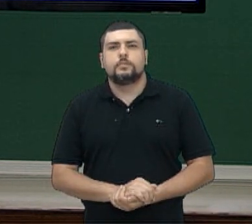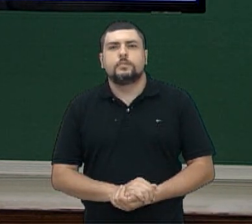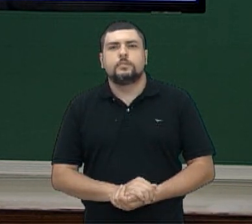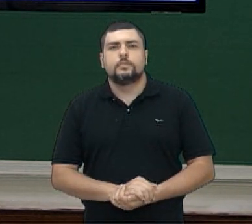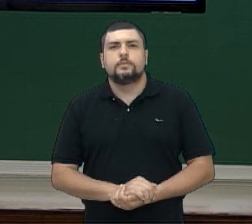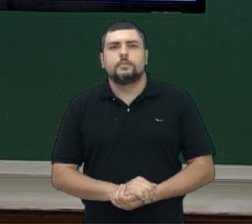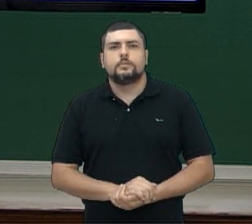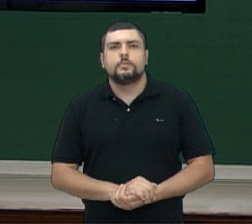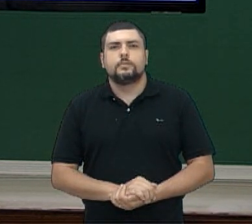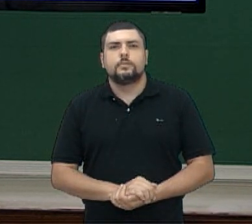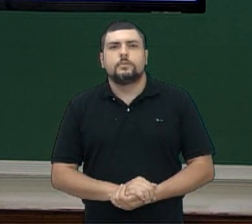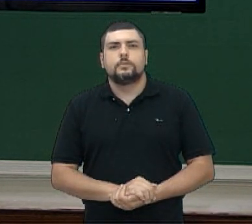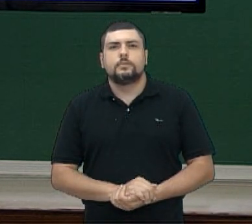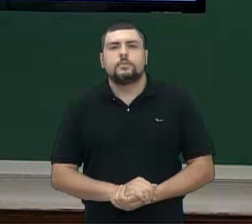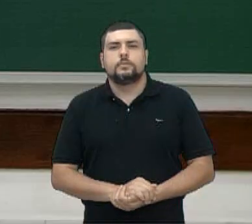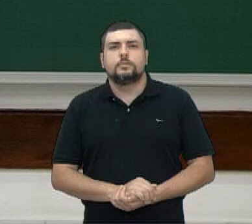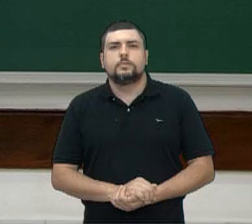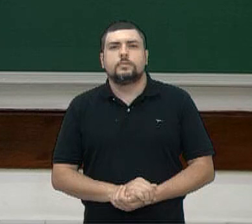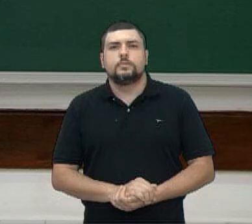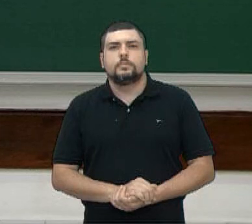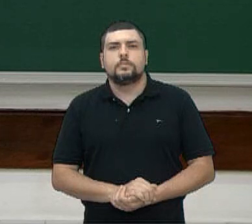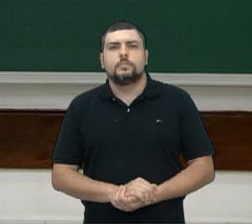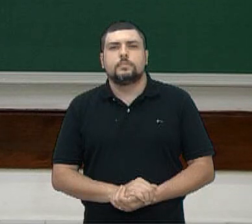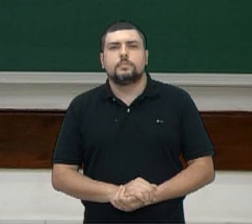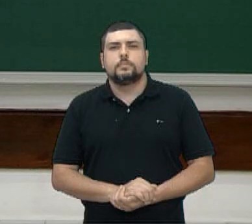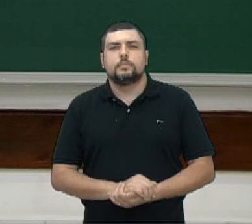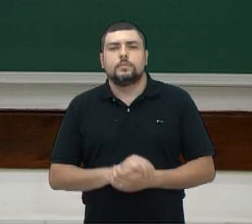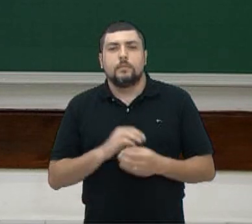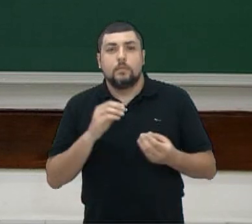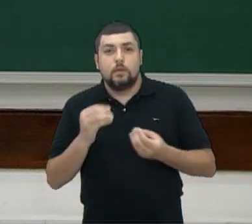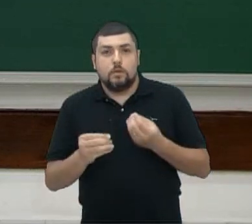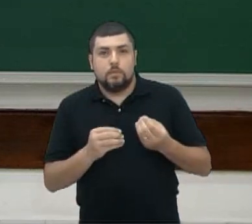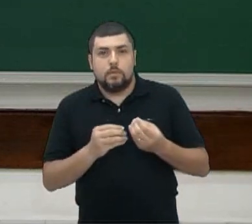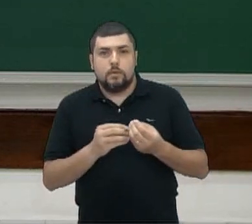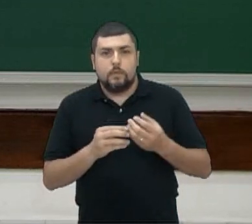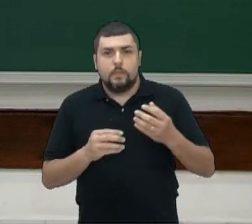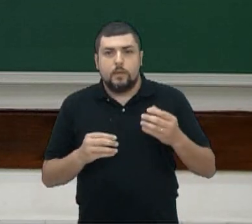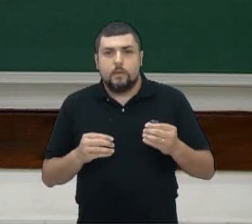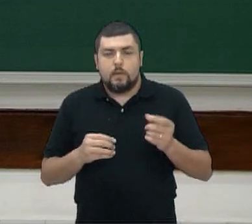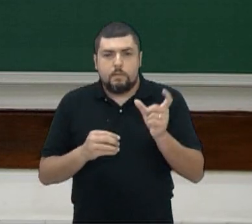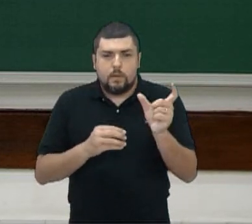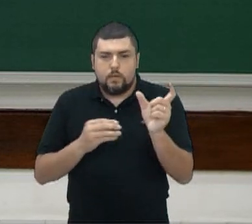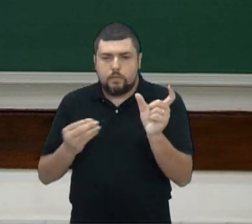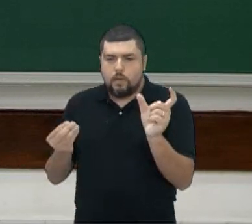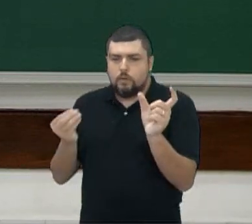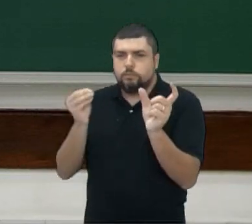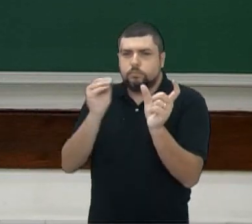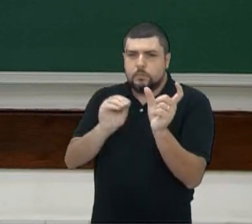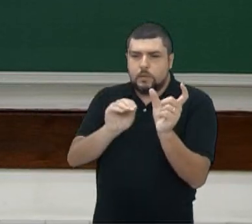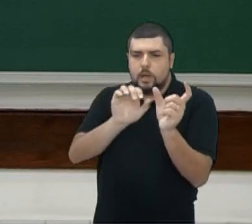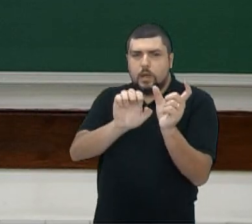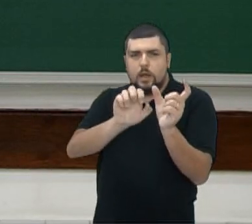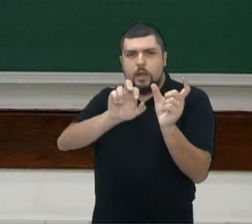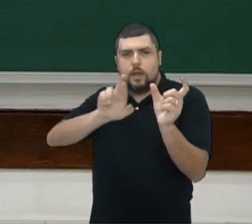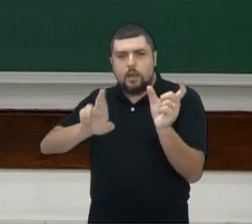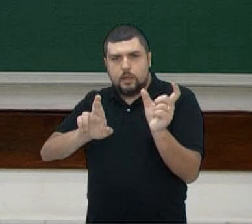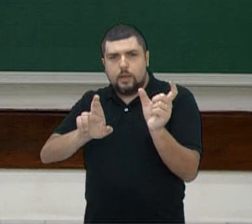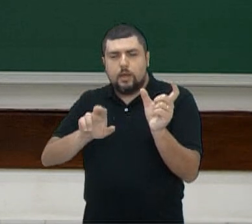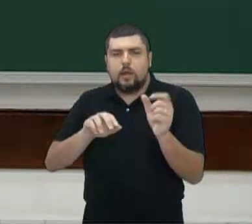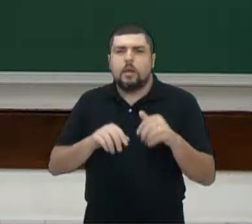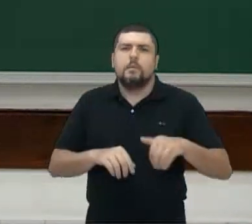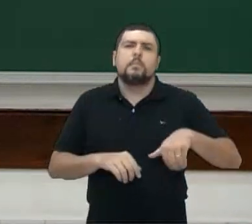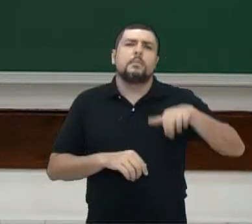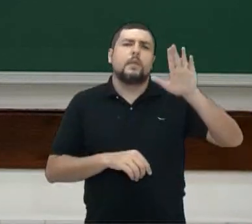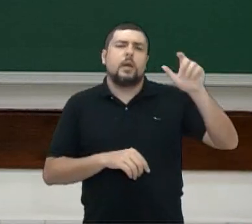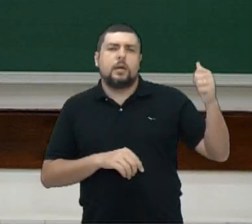thin, magro. Como eu acrescentei o ER, fica como mais preguiçoso, mais legal, mais magro. Eu